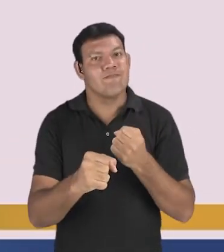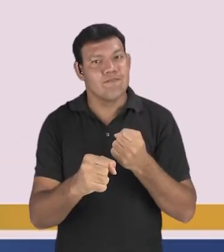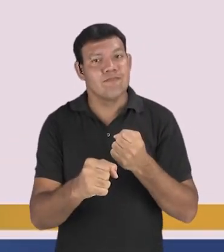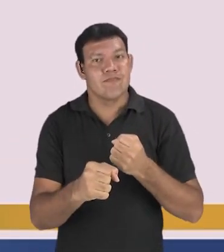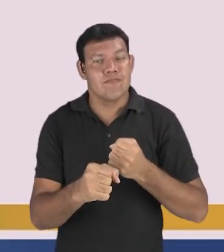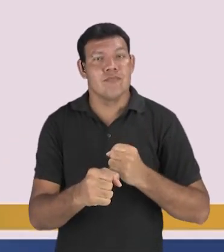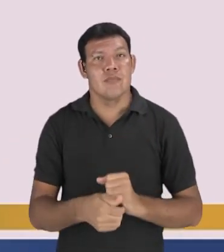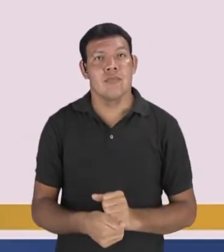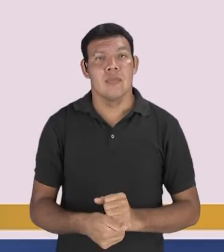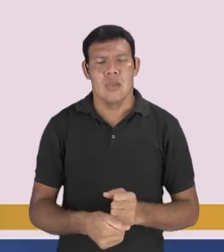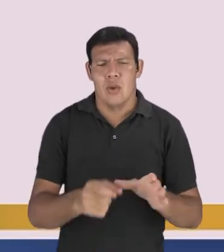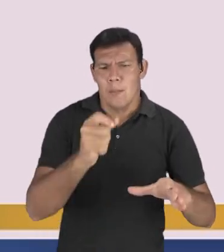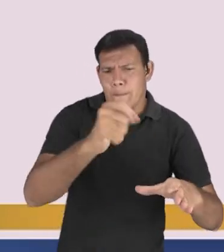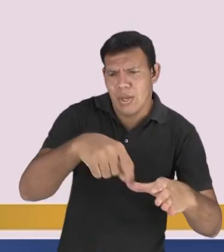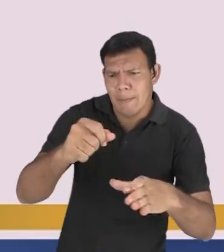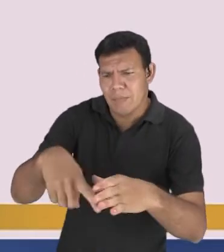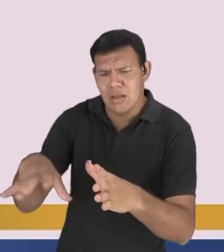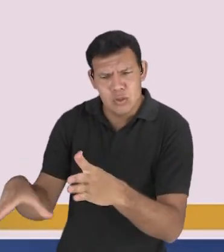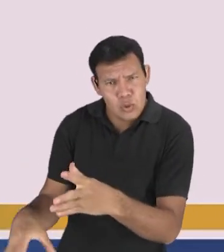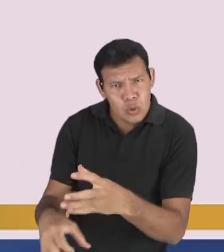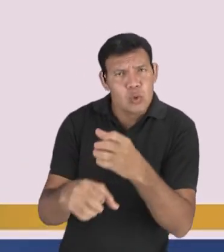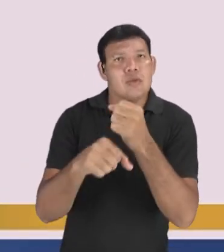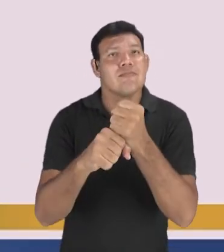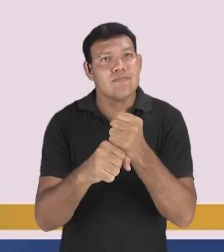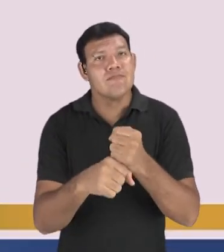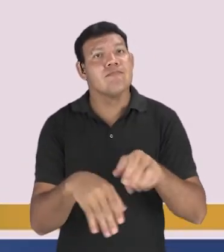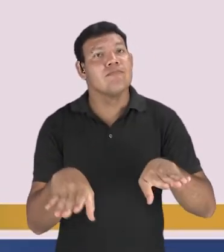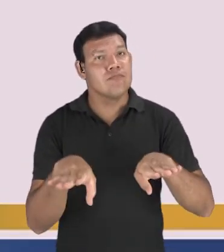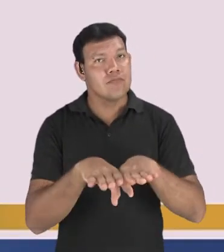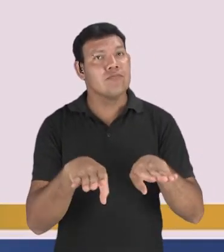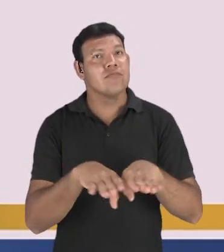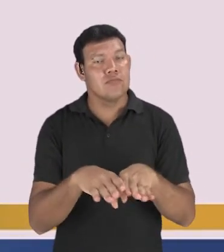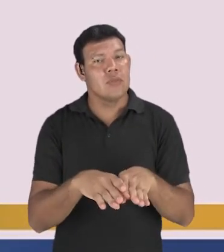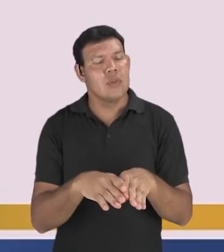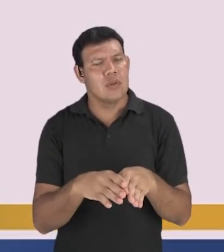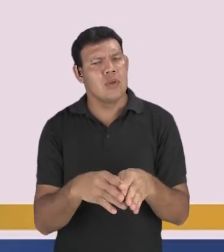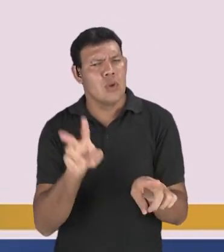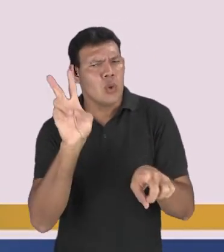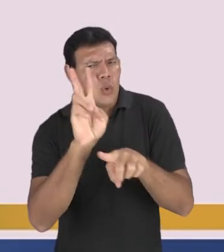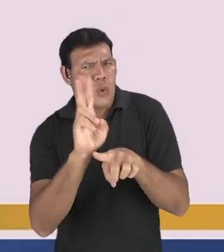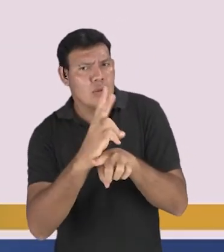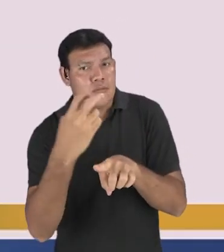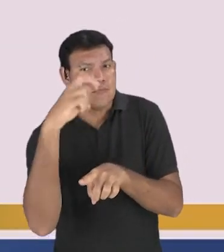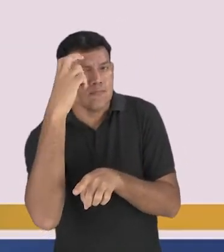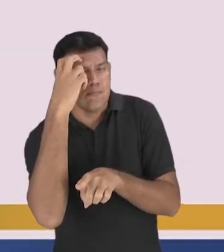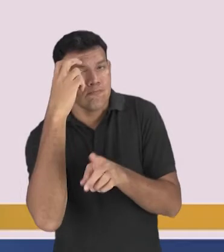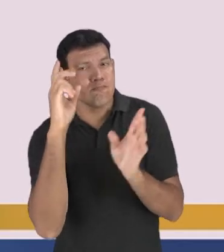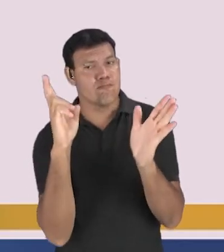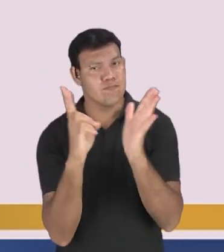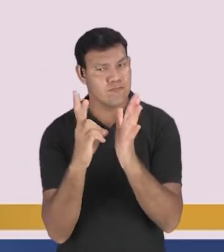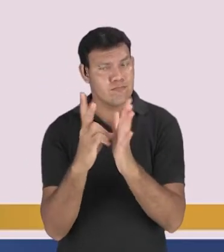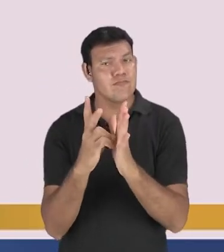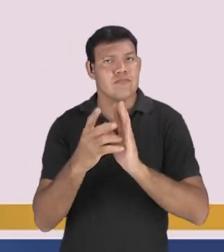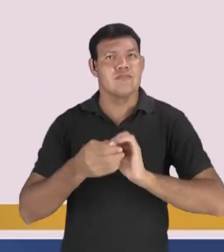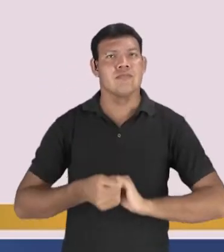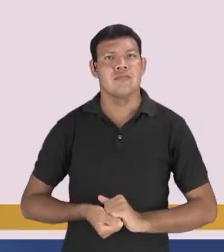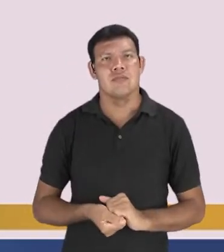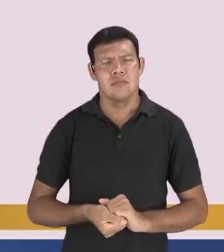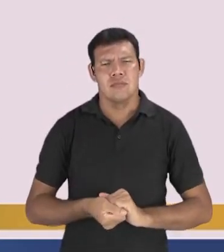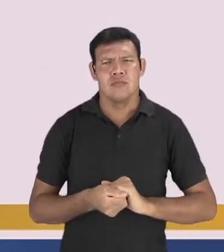suas diferenças. Eu tenho os festivais que também são bem regionais, e eu mostro para vocês aqui, por exemplo, o Festival